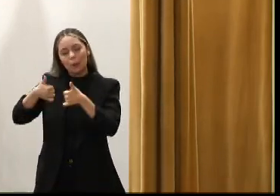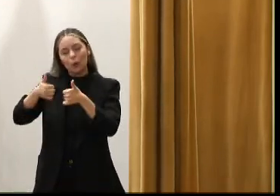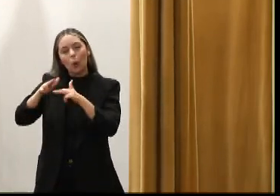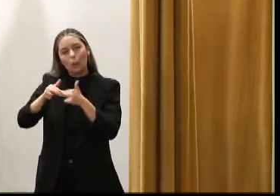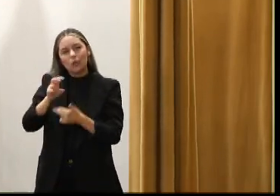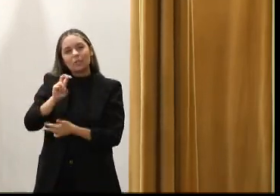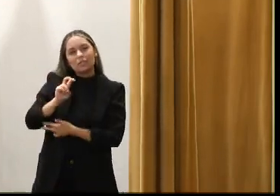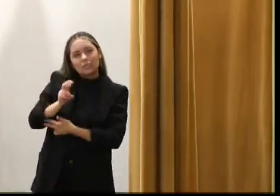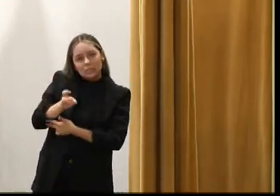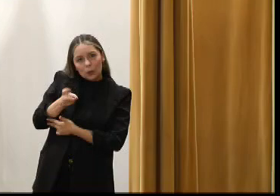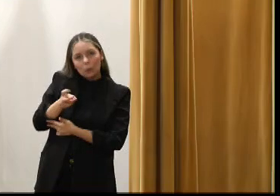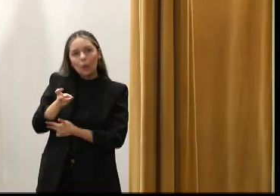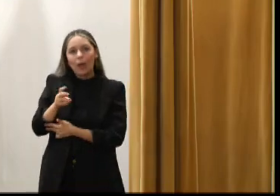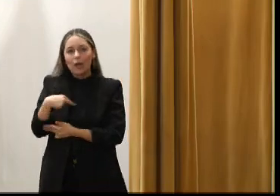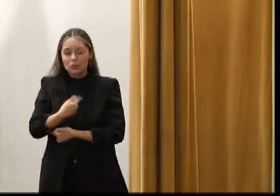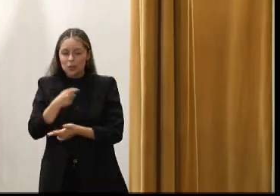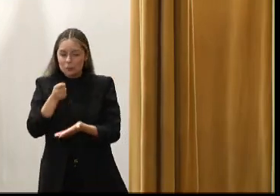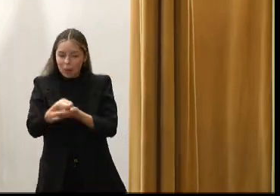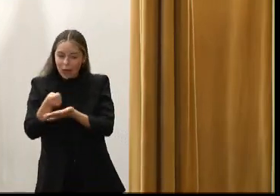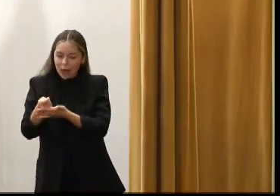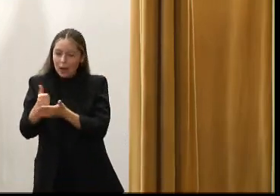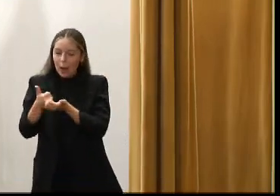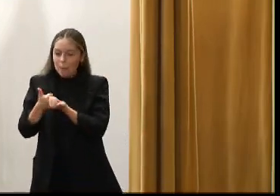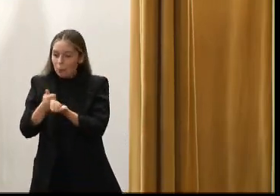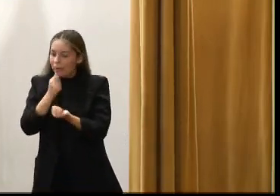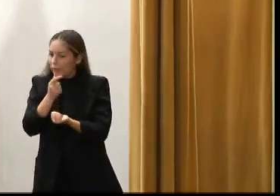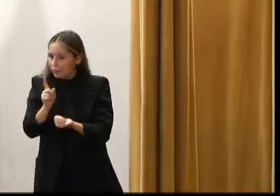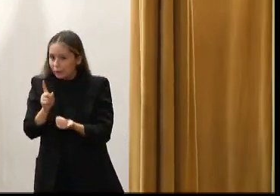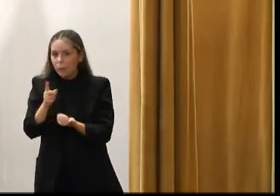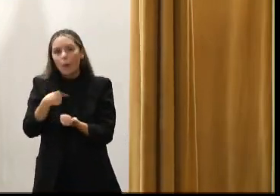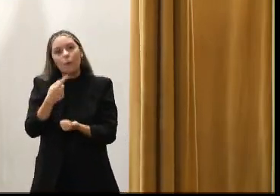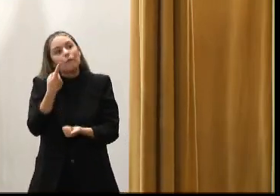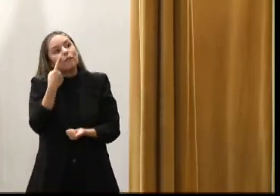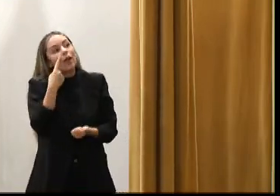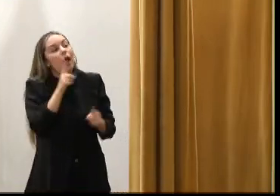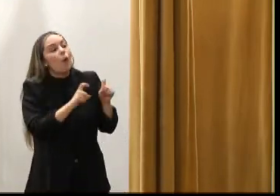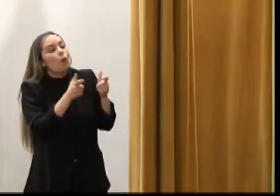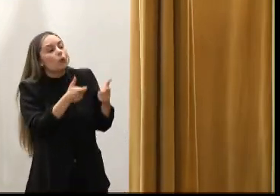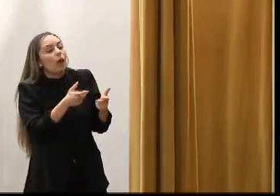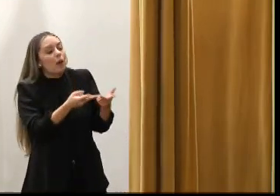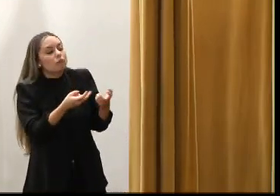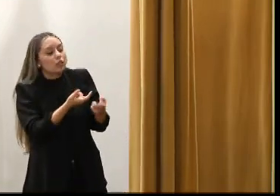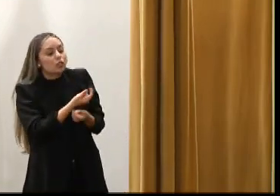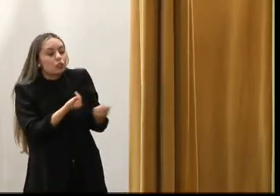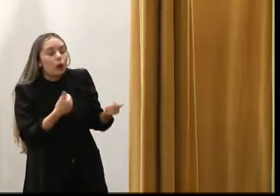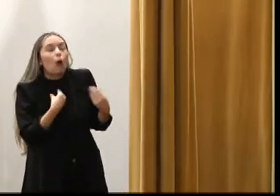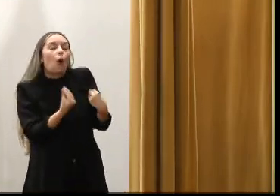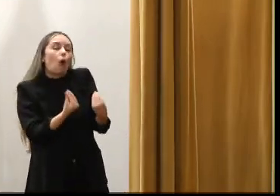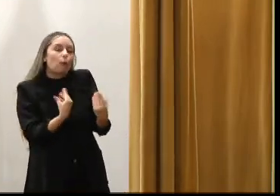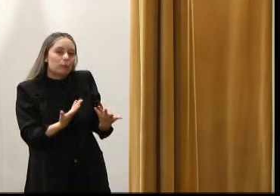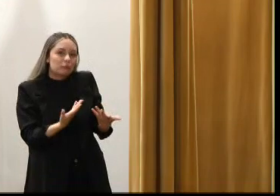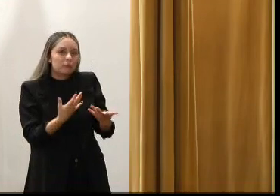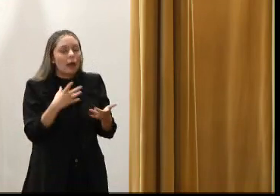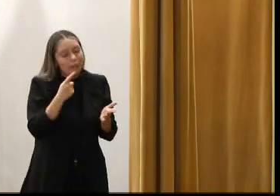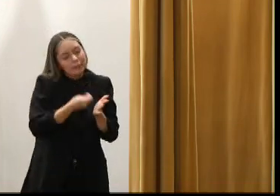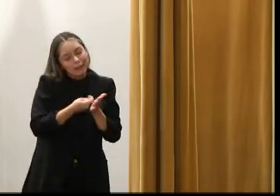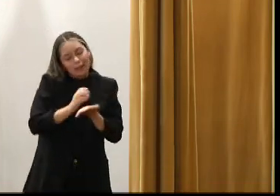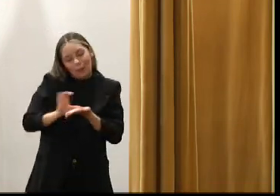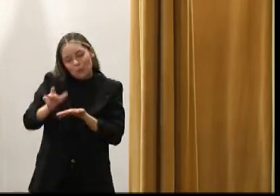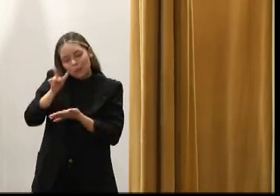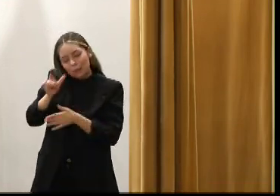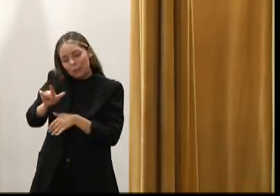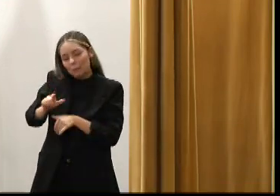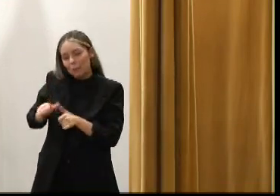R$5.000 que nós estamos passando para os galpões não é suficiente, eu vou tirar o dinheiro de algum lugar, que não posso tirar, porque sempre não pode tirar, né? Mas a gente vai arrumar mais algum dinheiro para nós,